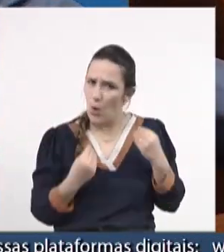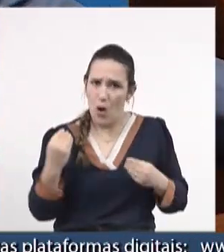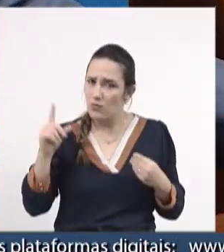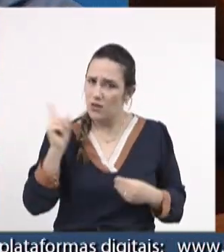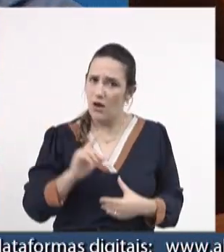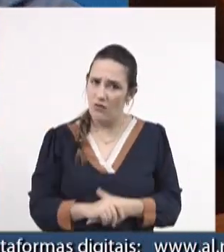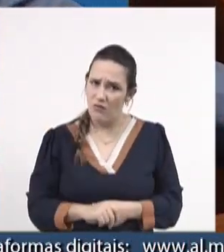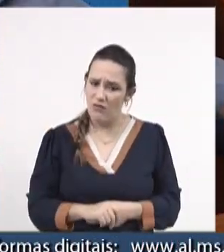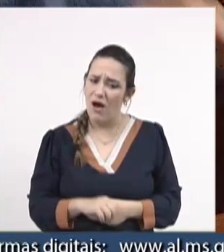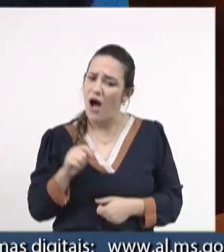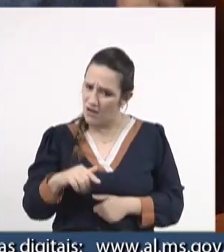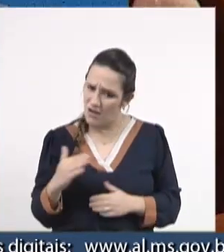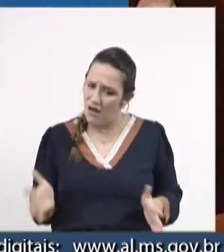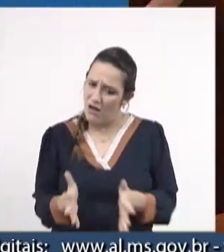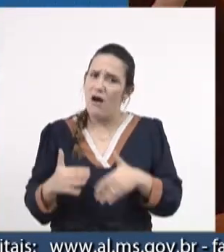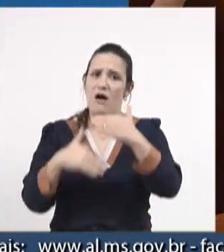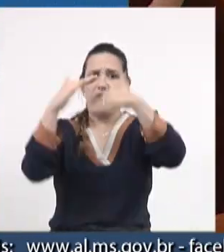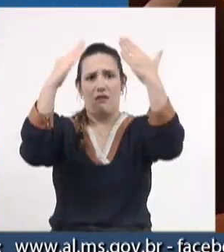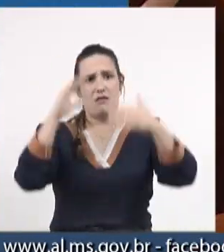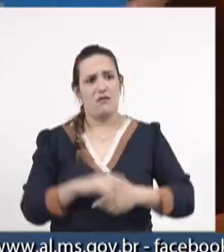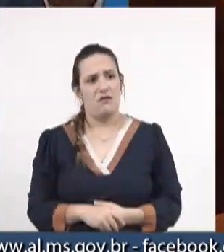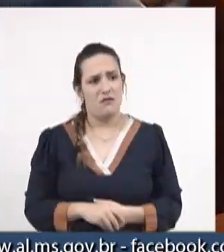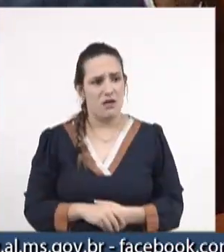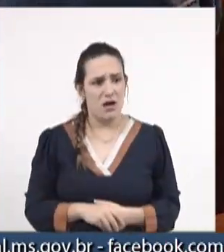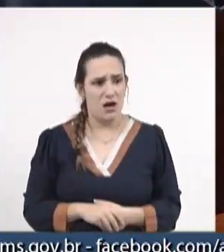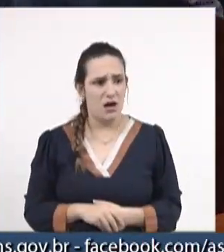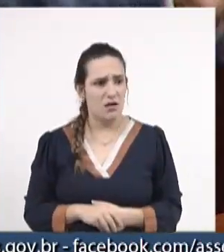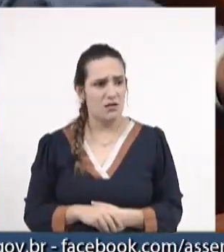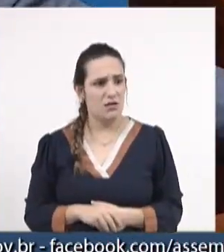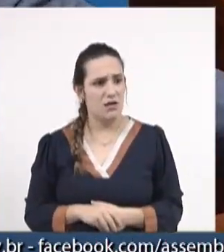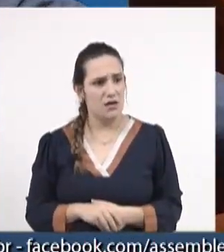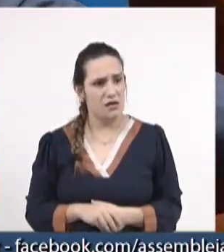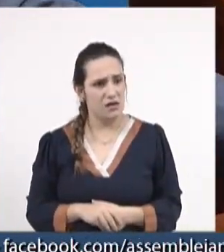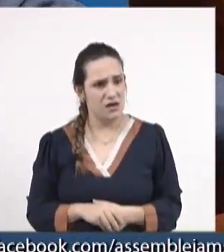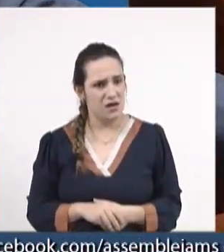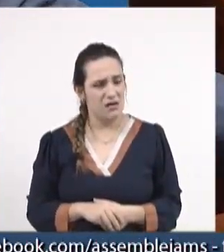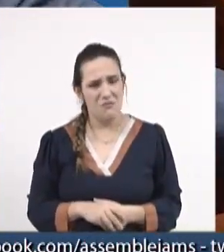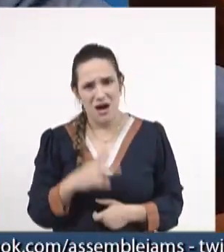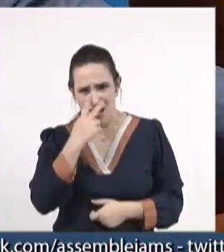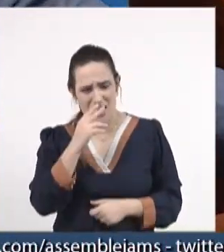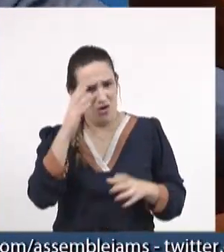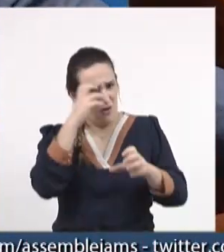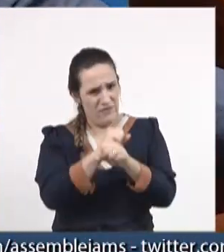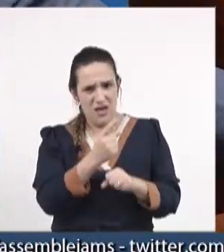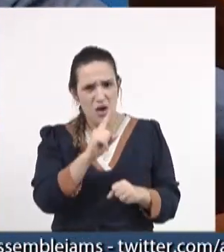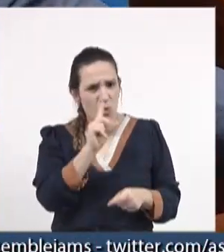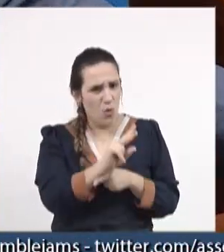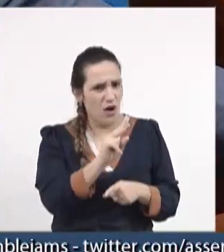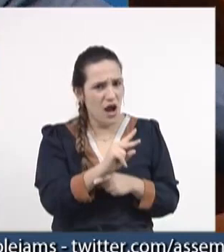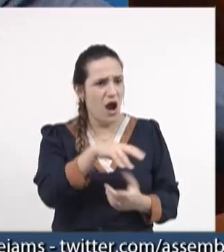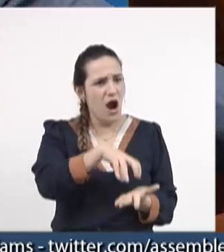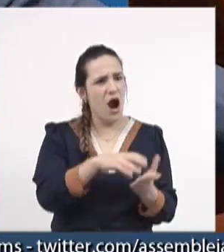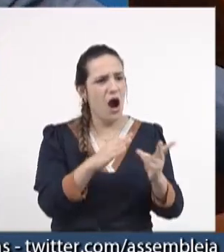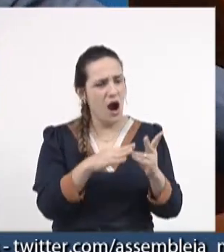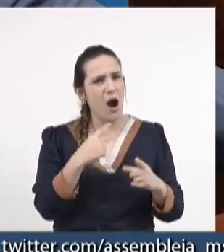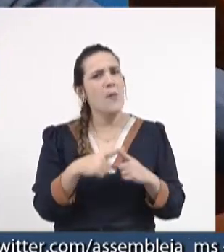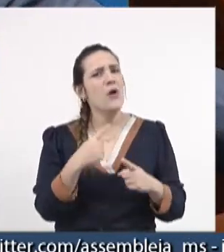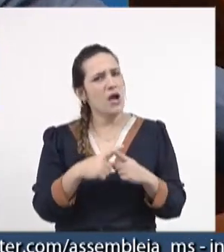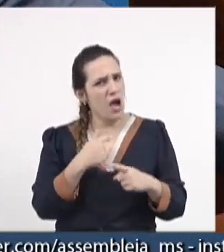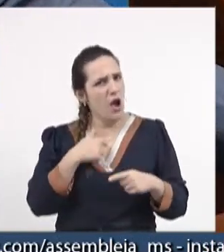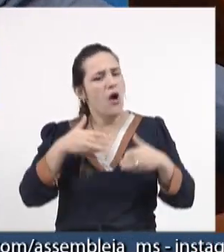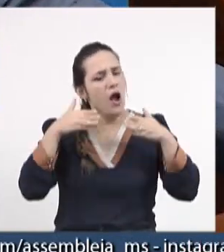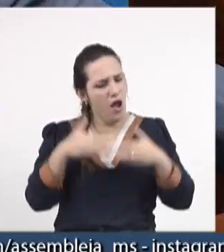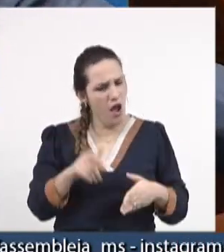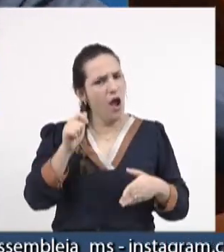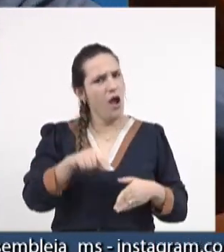país para o crescimento, inclusive para cuidar dos índios. Porque no tempo que eu cheguei em